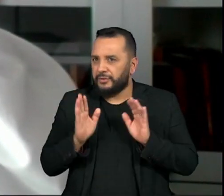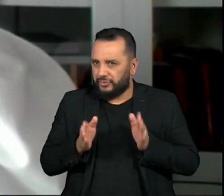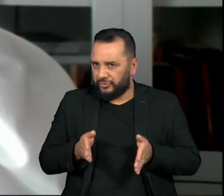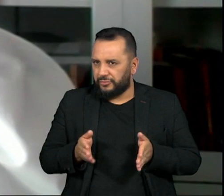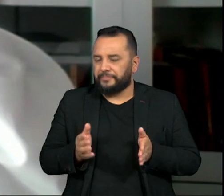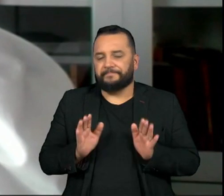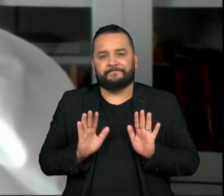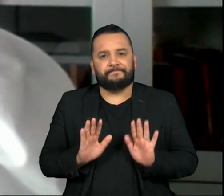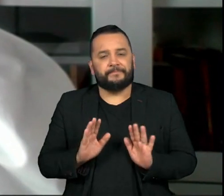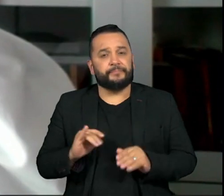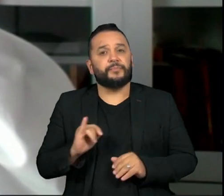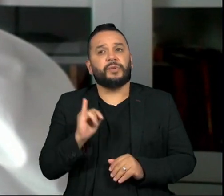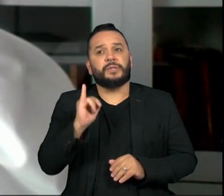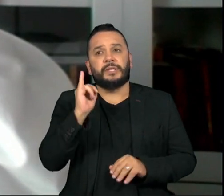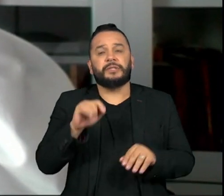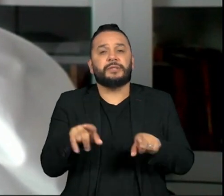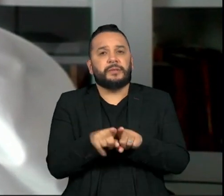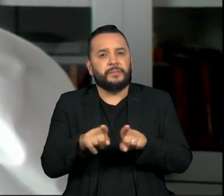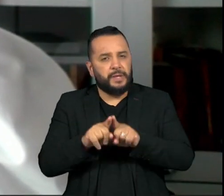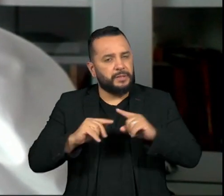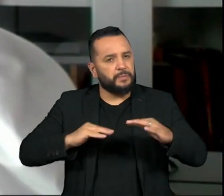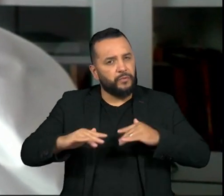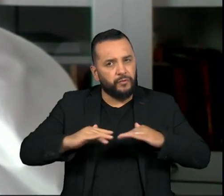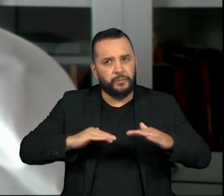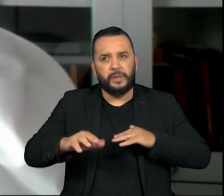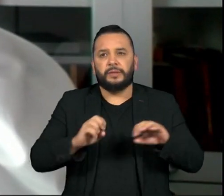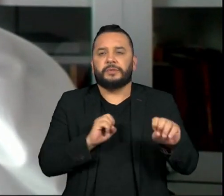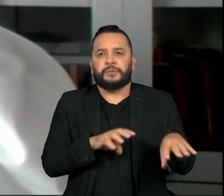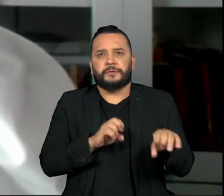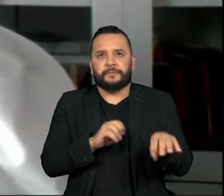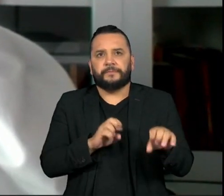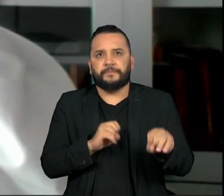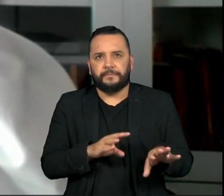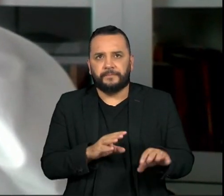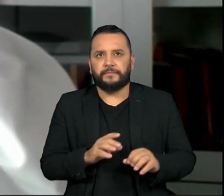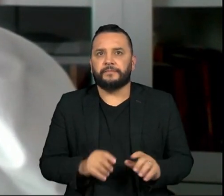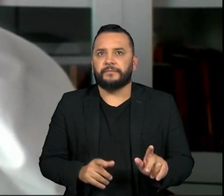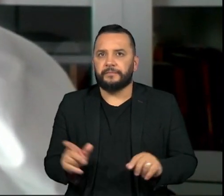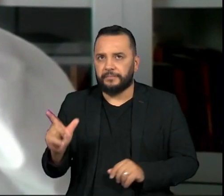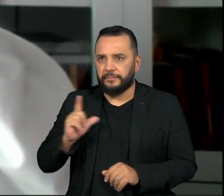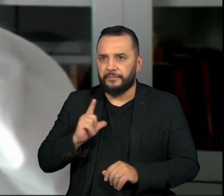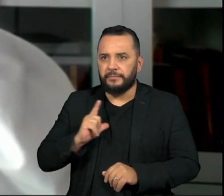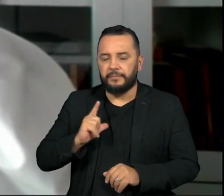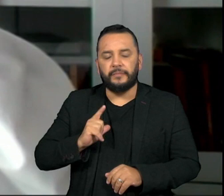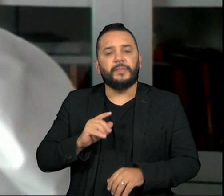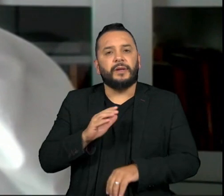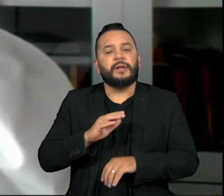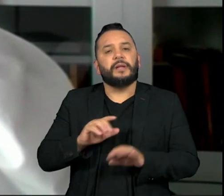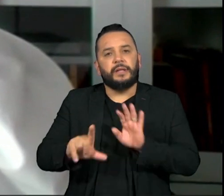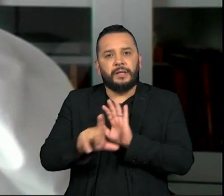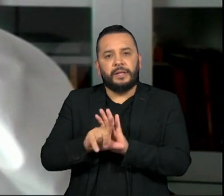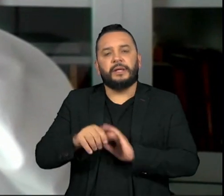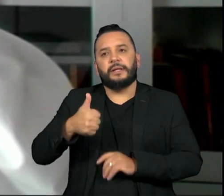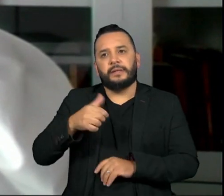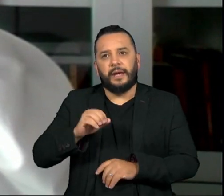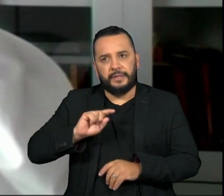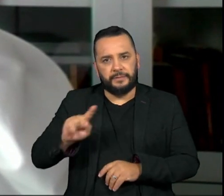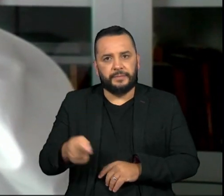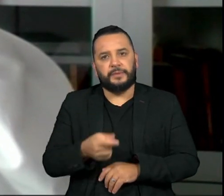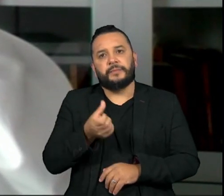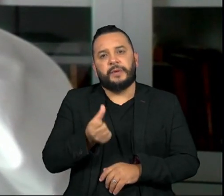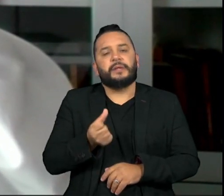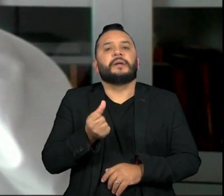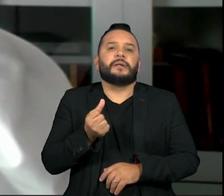é importante também esse movimento educativo, e nós temos a Lei 10.639 de 2003,